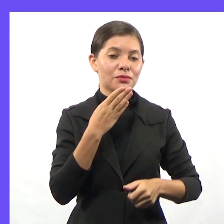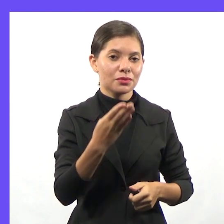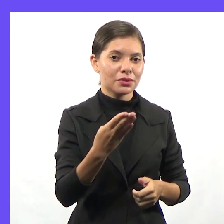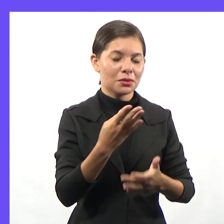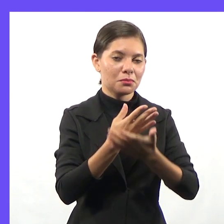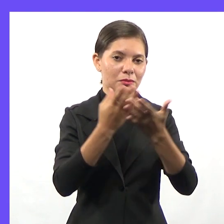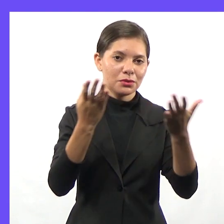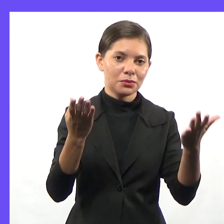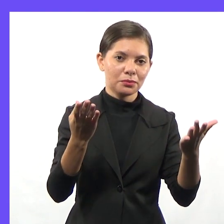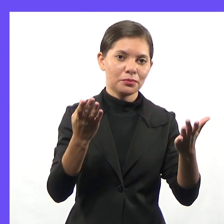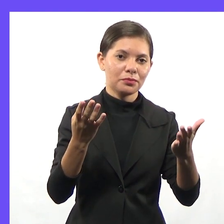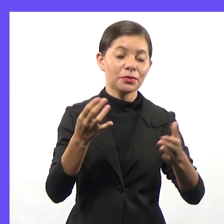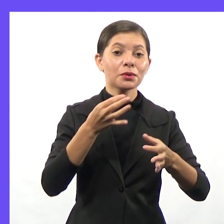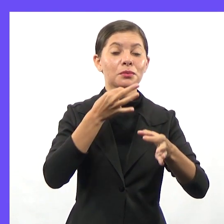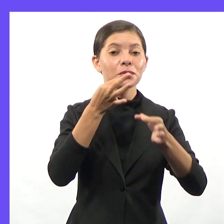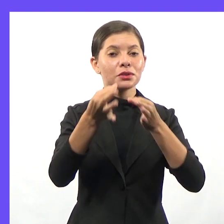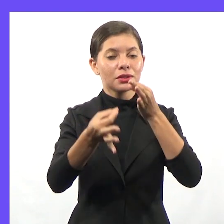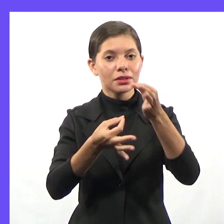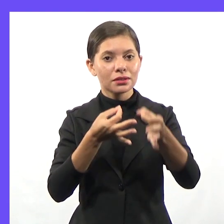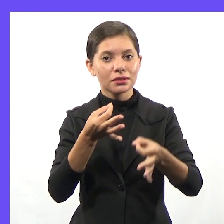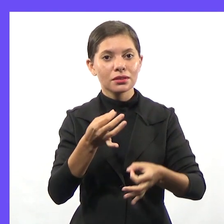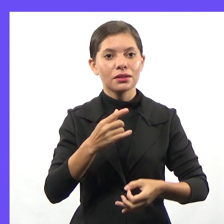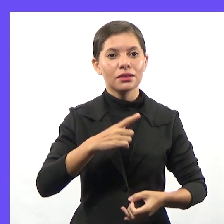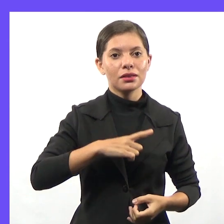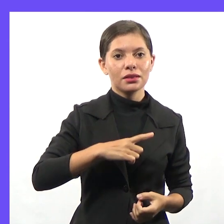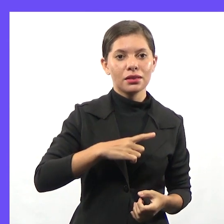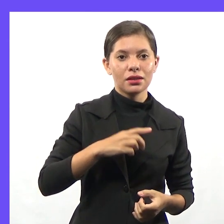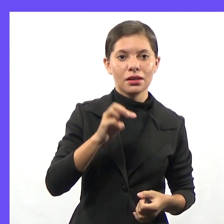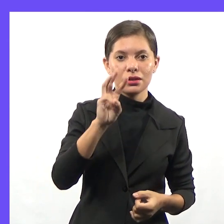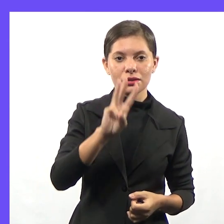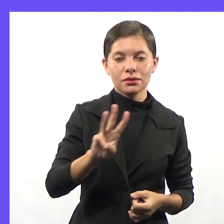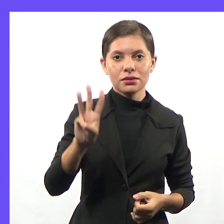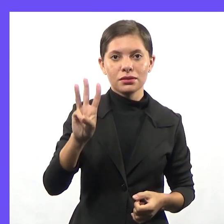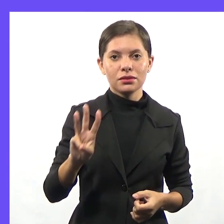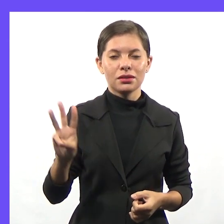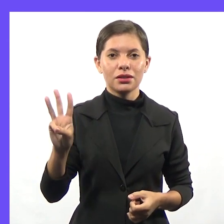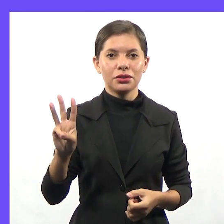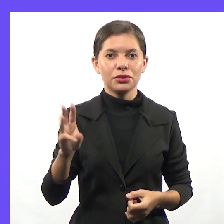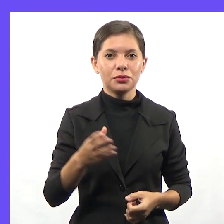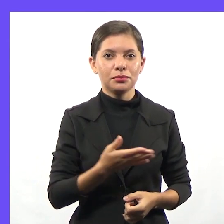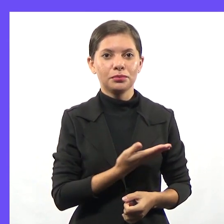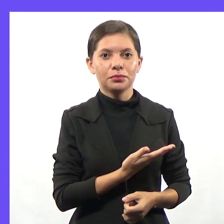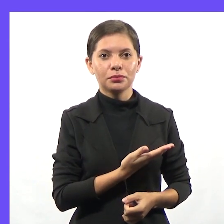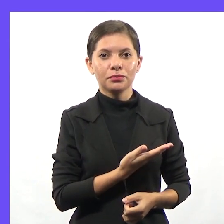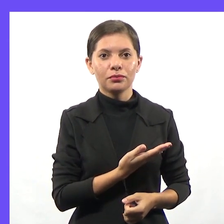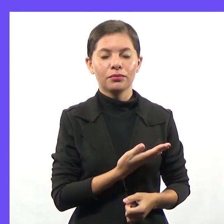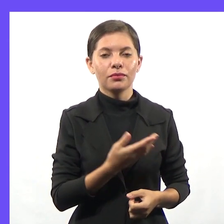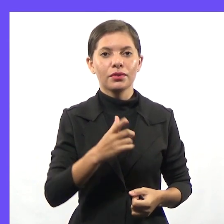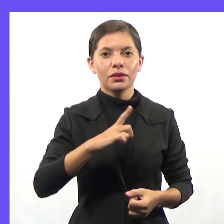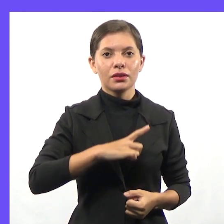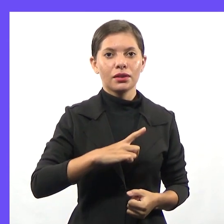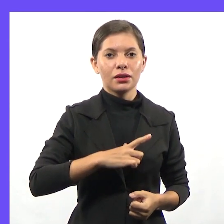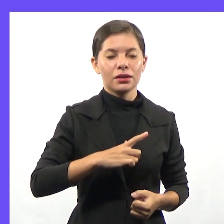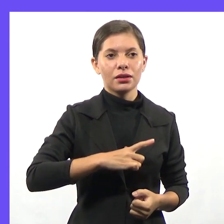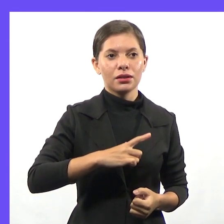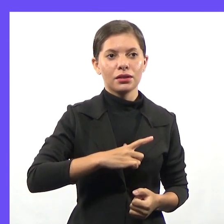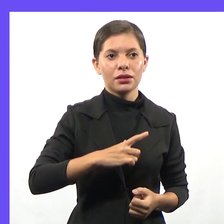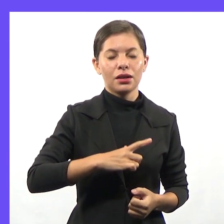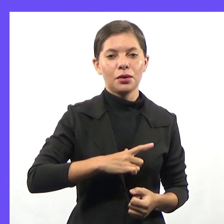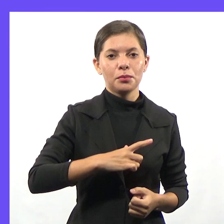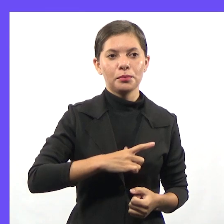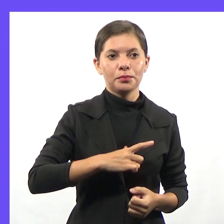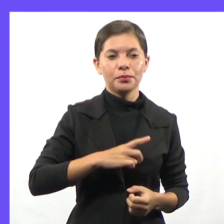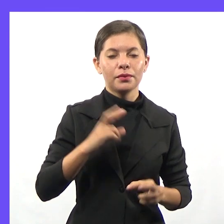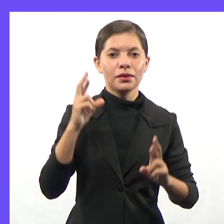Dimensions.ai, que traz a construção de referência, a análise de referências bibliográficas utilizando a